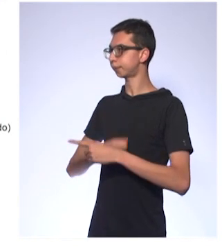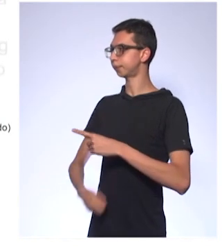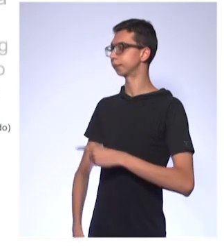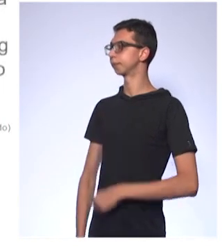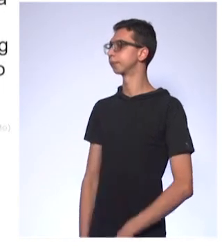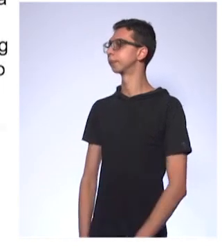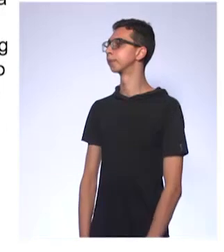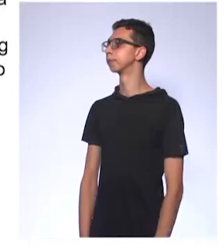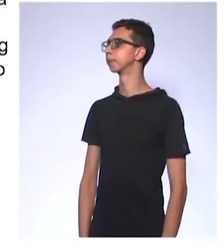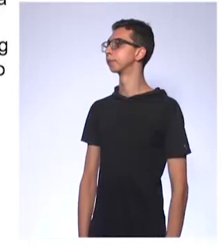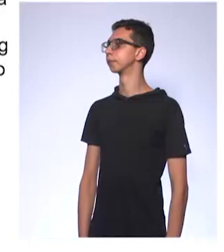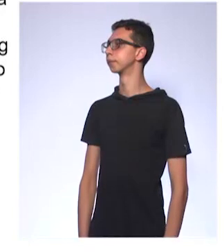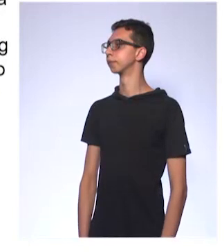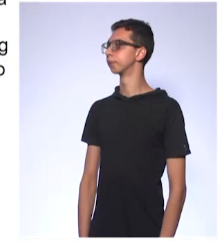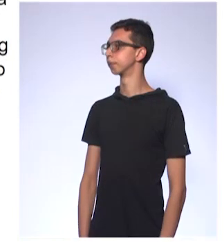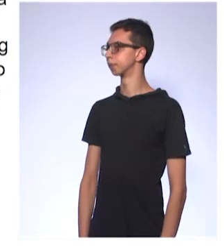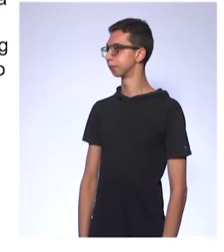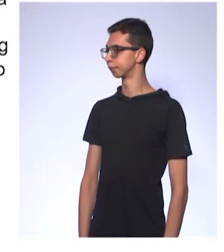Aqui.